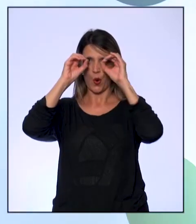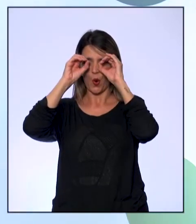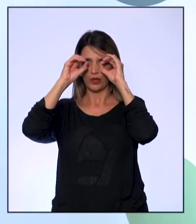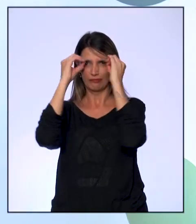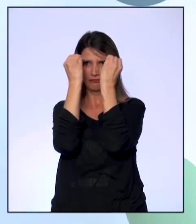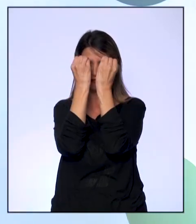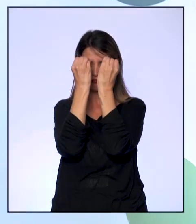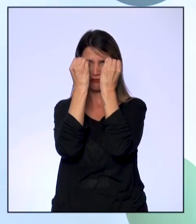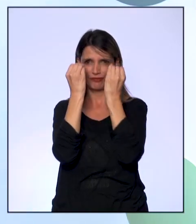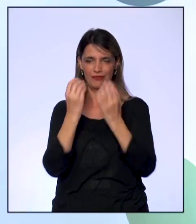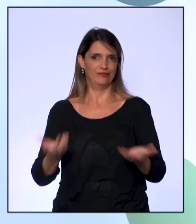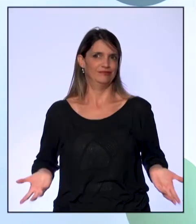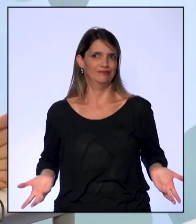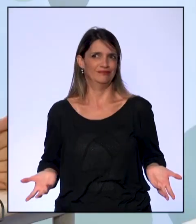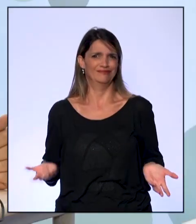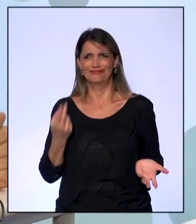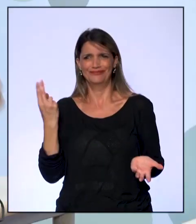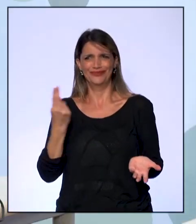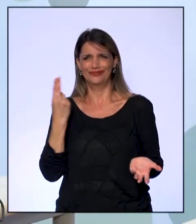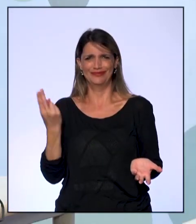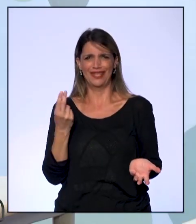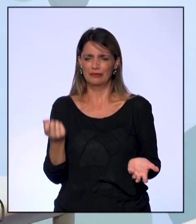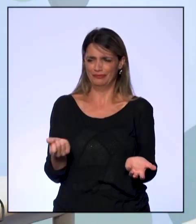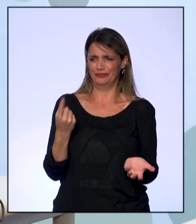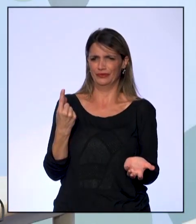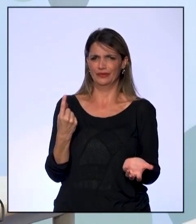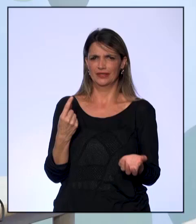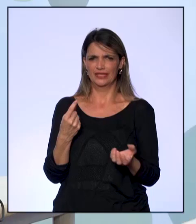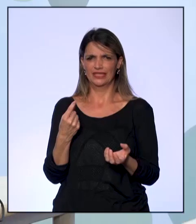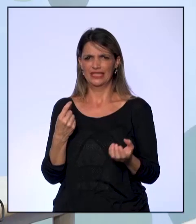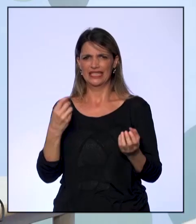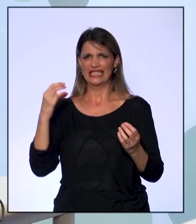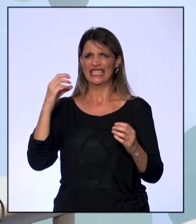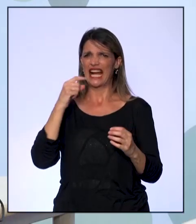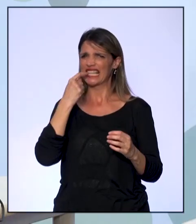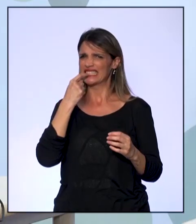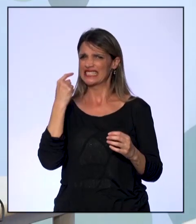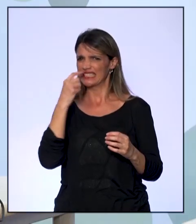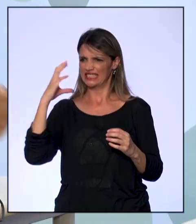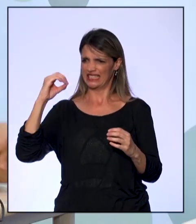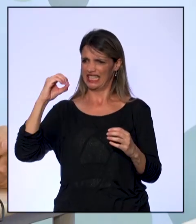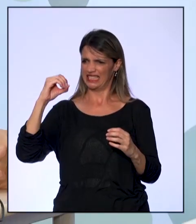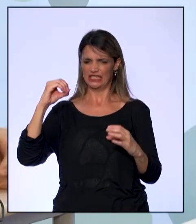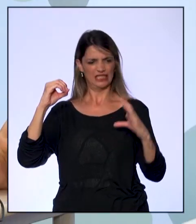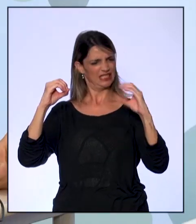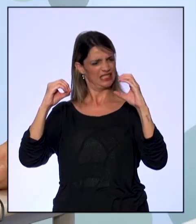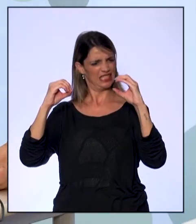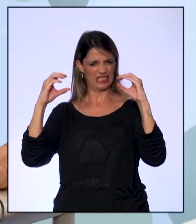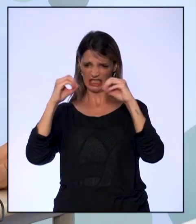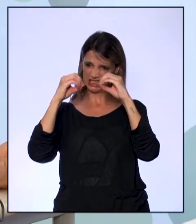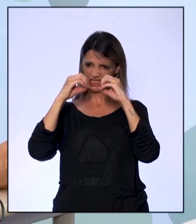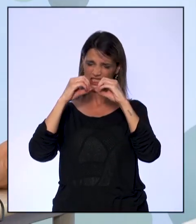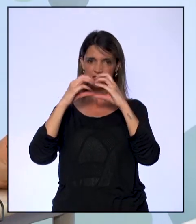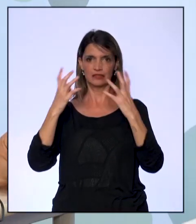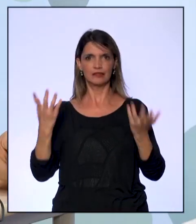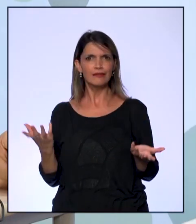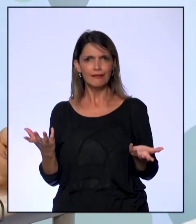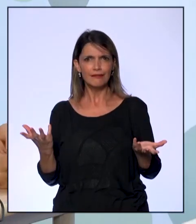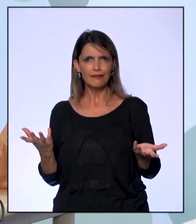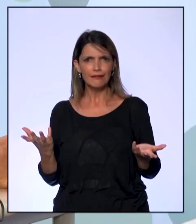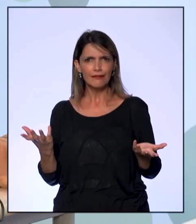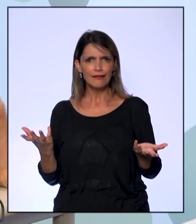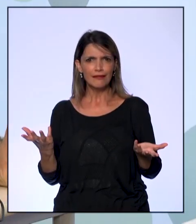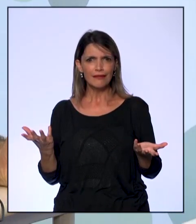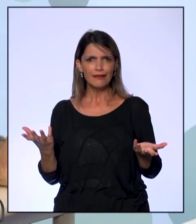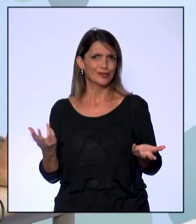a imagem lá no fecha não fecha dois dentes para confrontar não ela também não talvez só no literal o olho